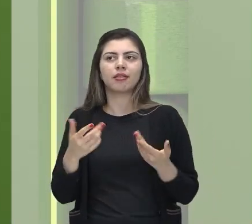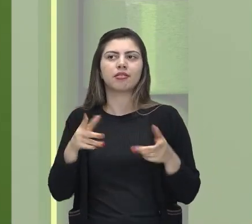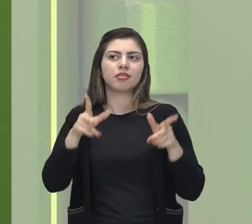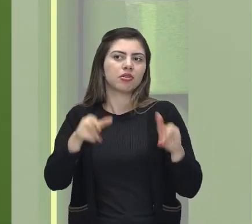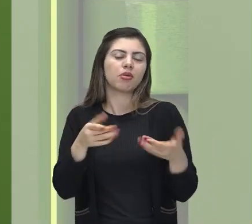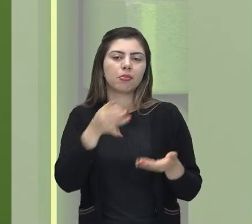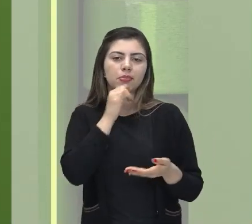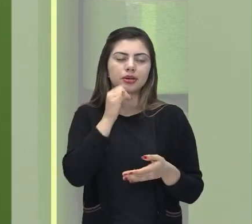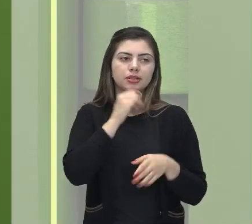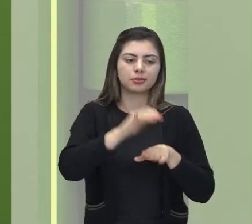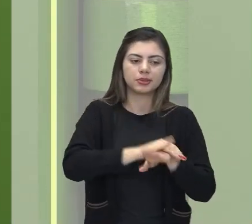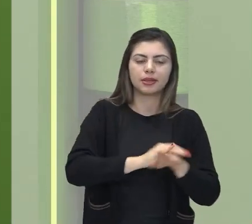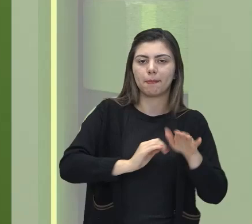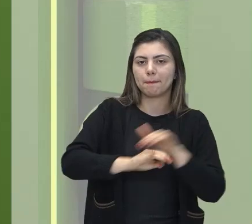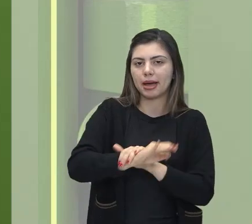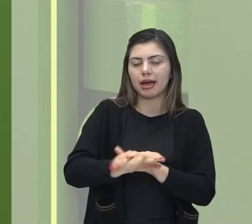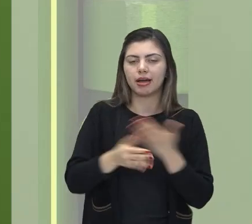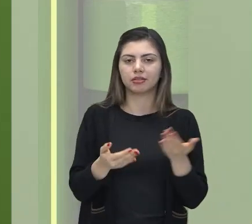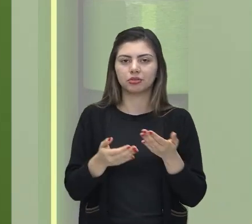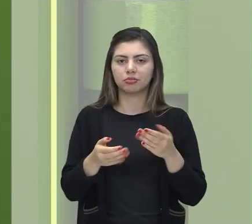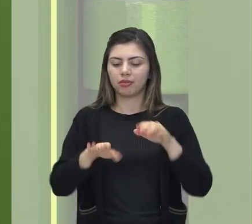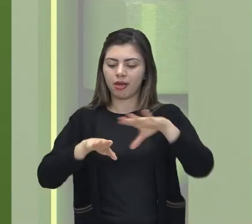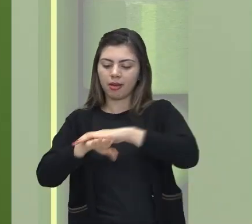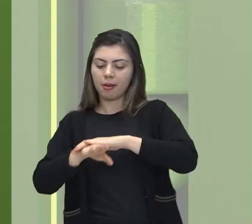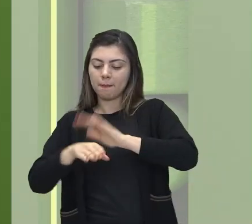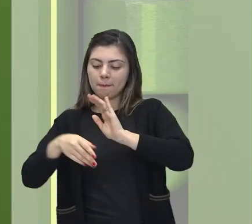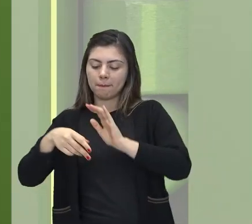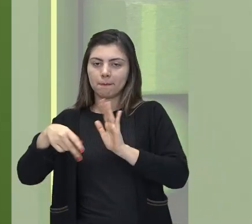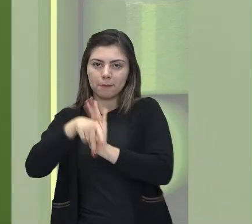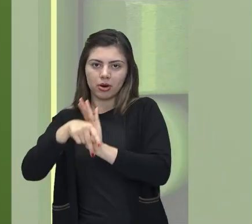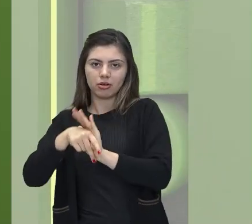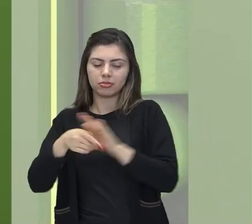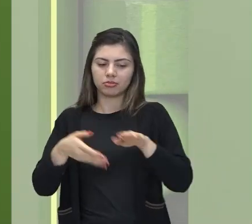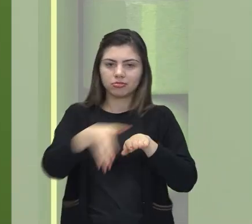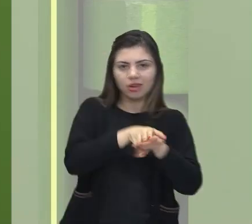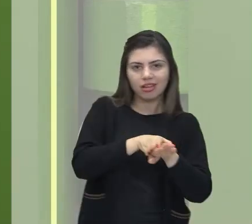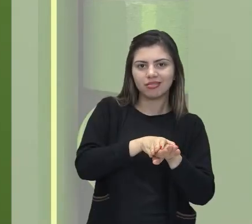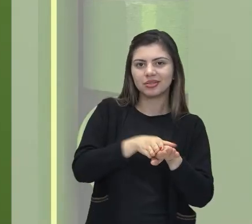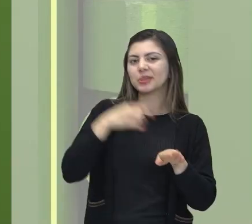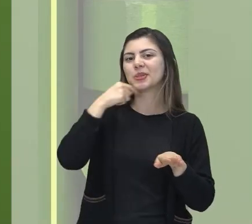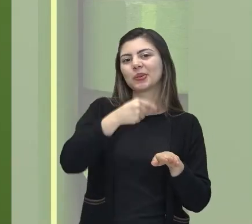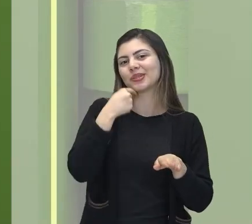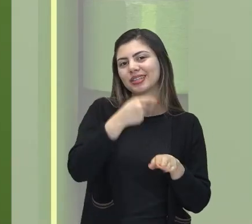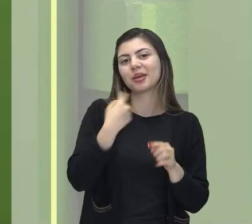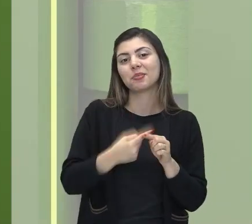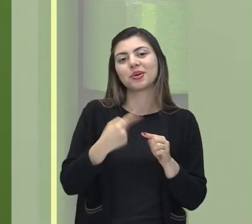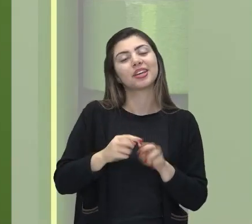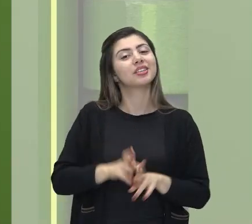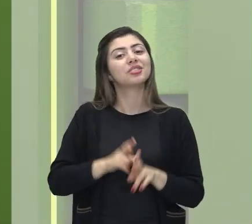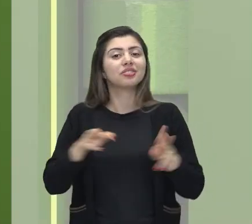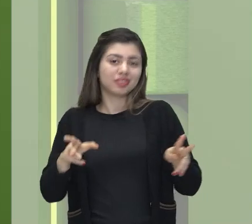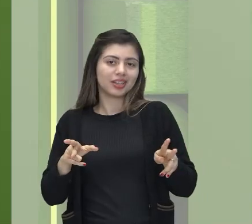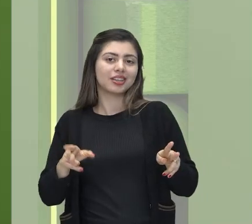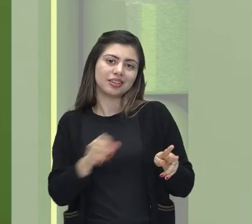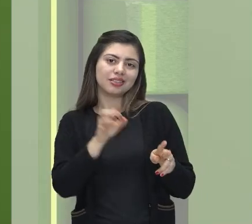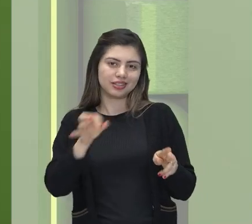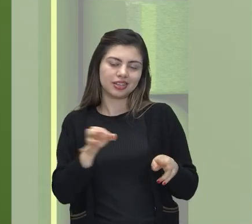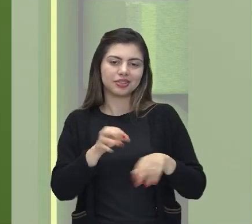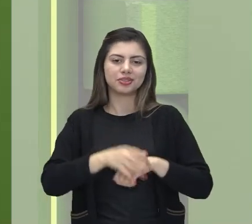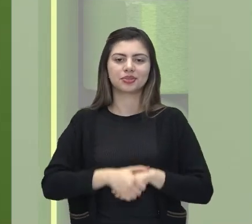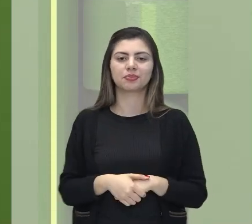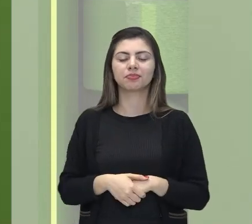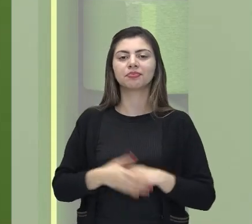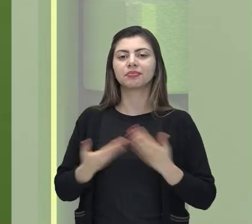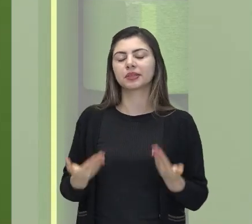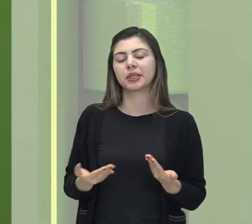sandália. É por isso que você não consegue calçar. Por quê? Porque são assimétricos. Está ocorrendo aí um plano de assimetria. Eles